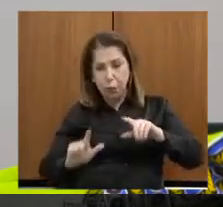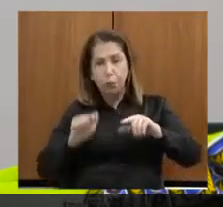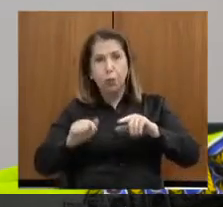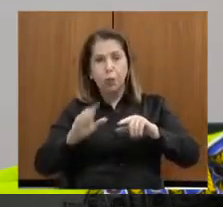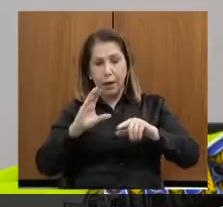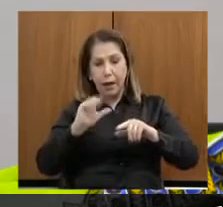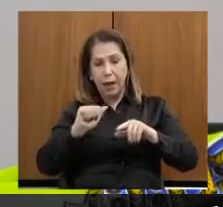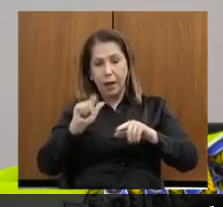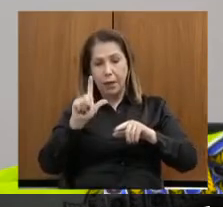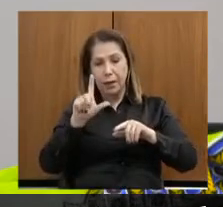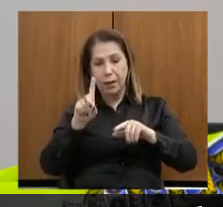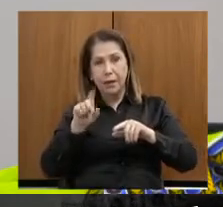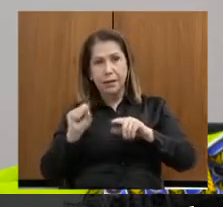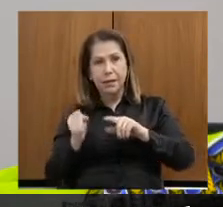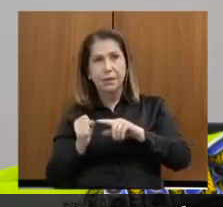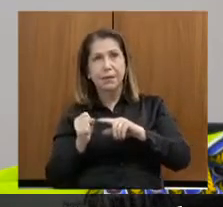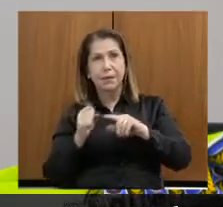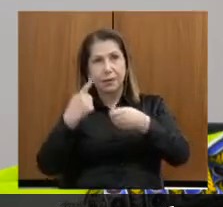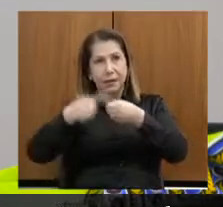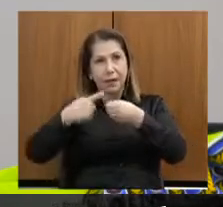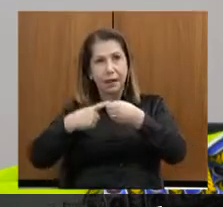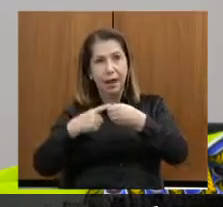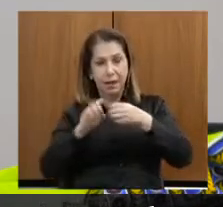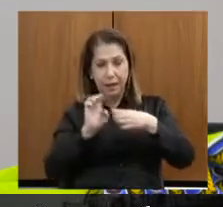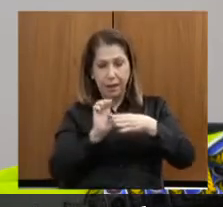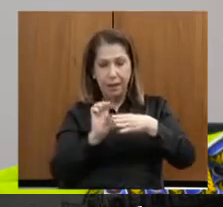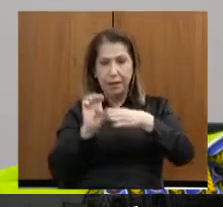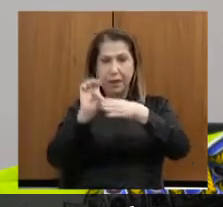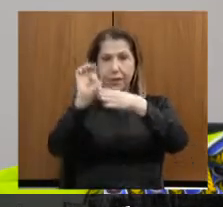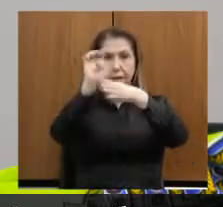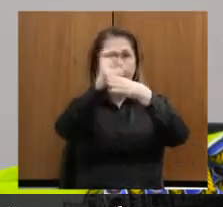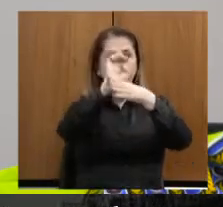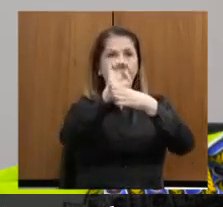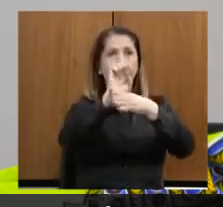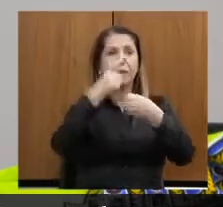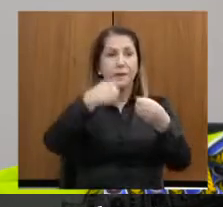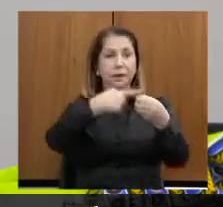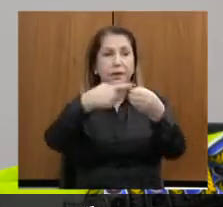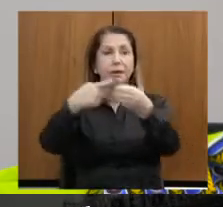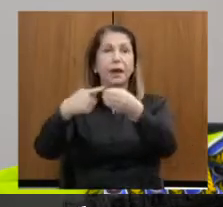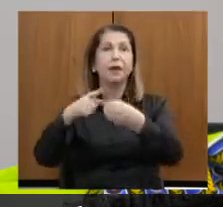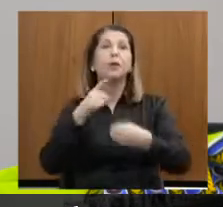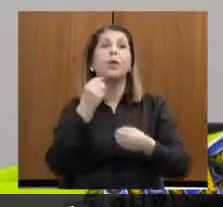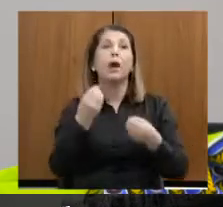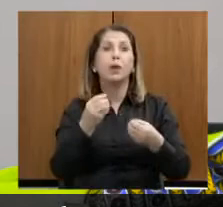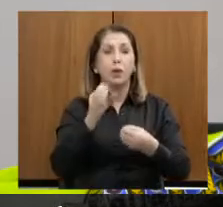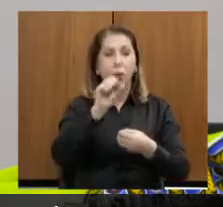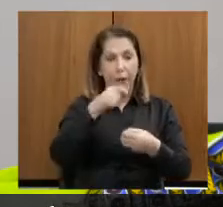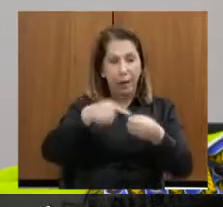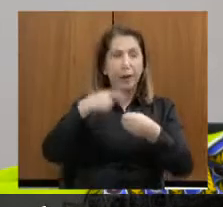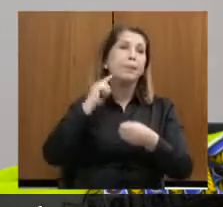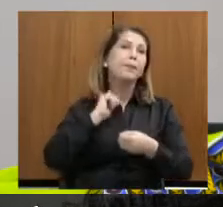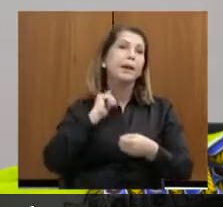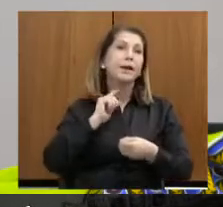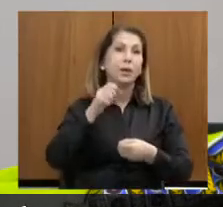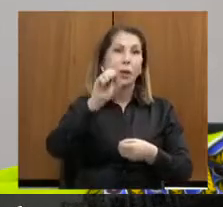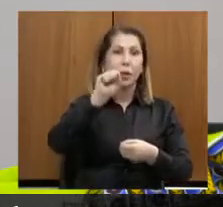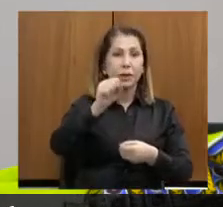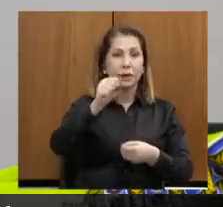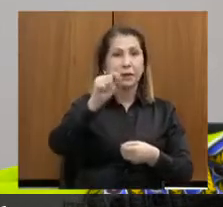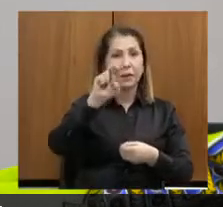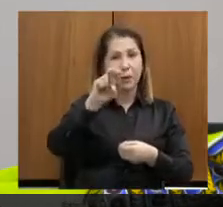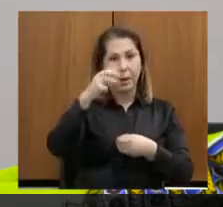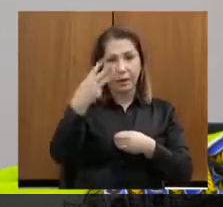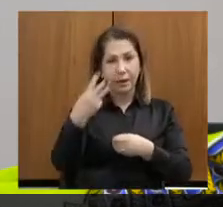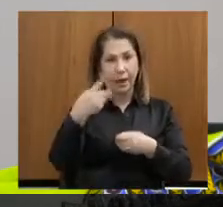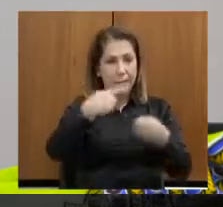Sul eu tô falando de um estátua 853 municípios os que conseguem participar com mais